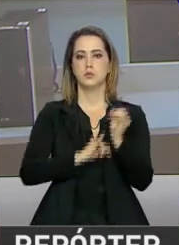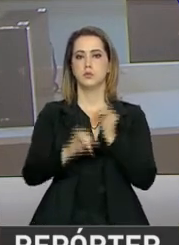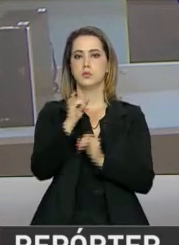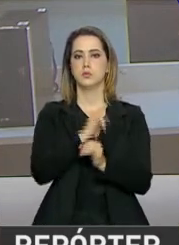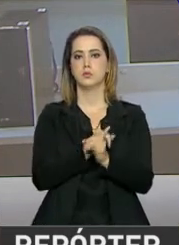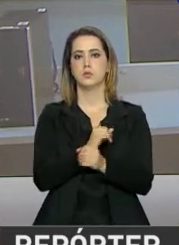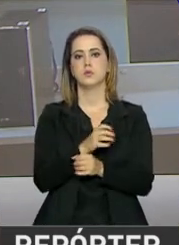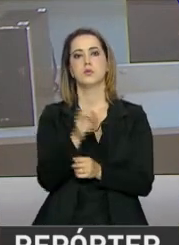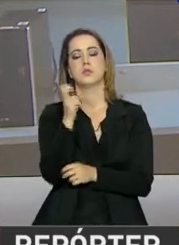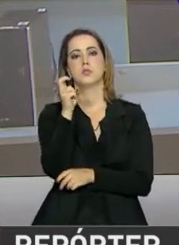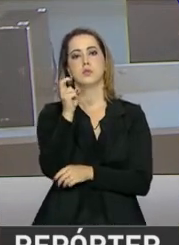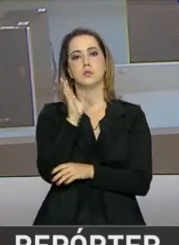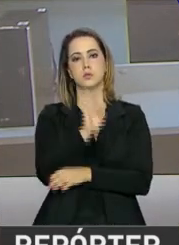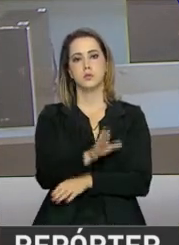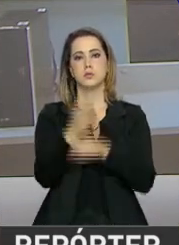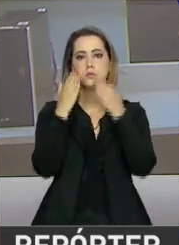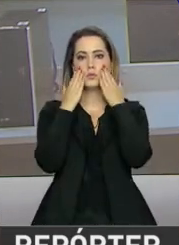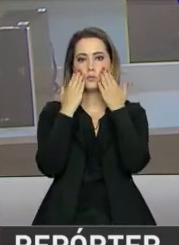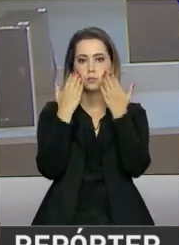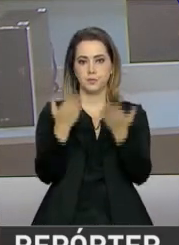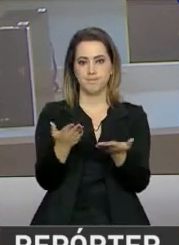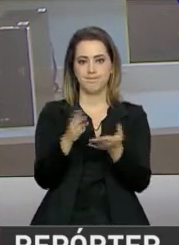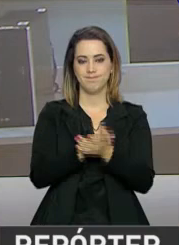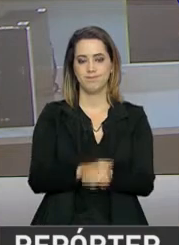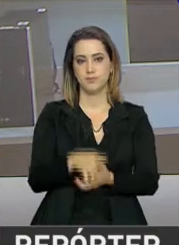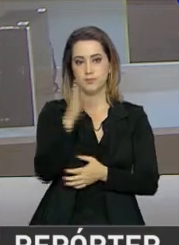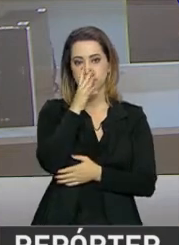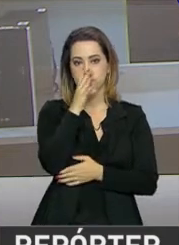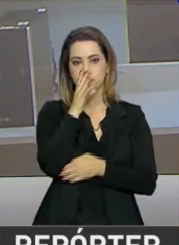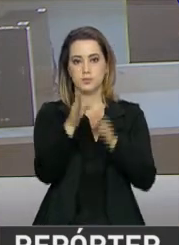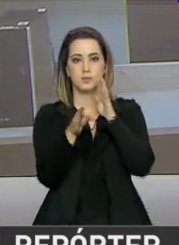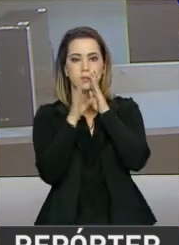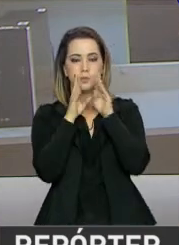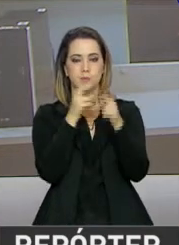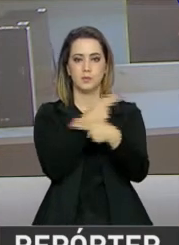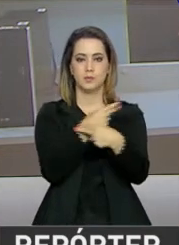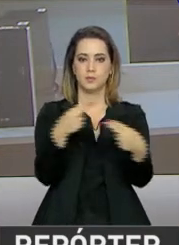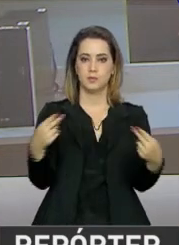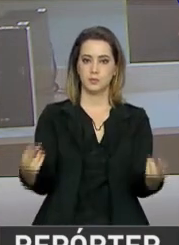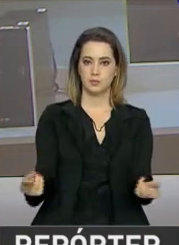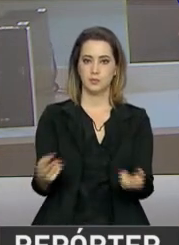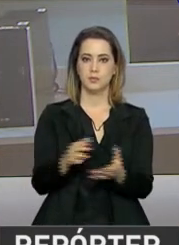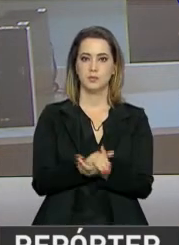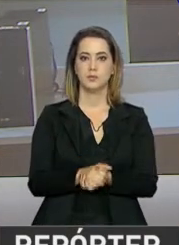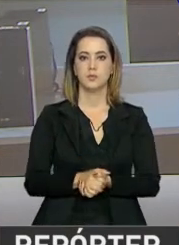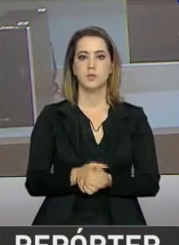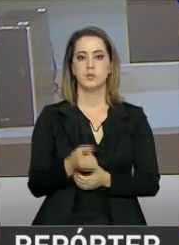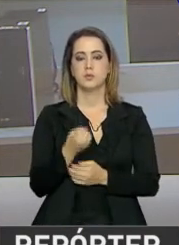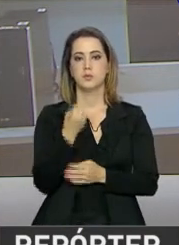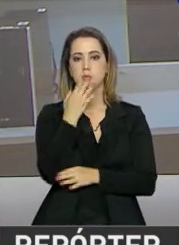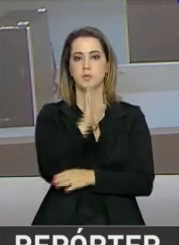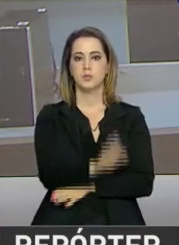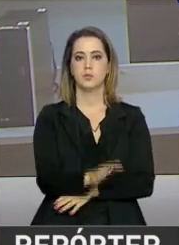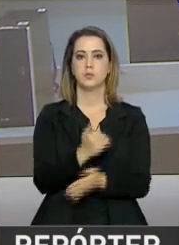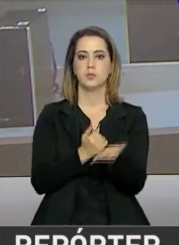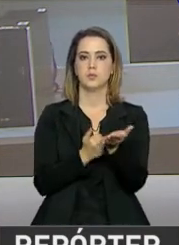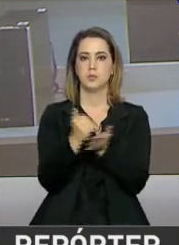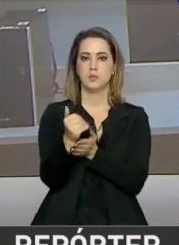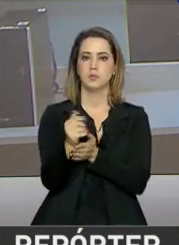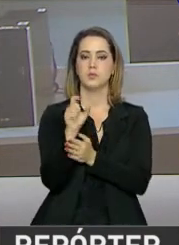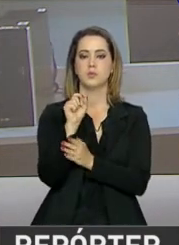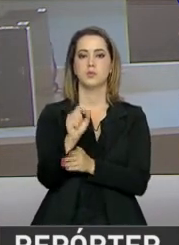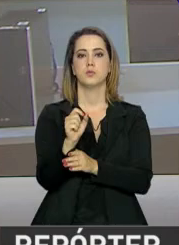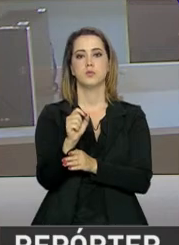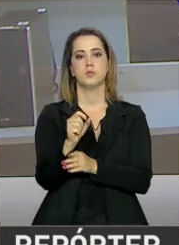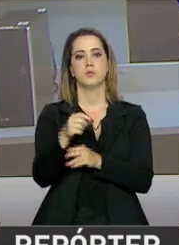outras informações ou a cinco da tarde a nossa próxima edição acompanhe também as novidades pelas redes sociais uma boa tarde pra você